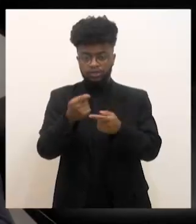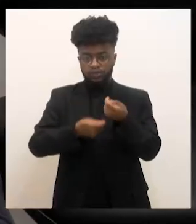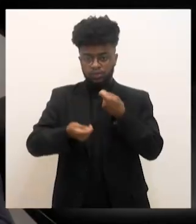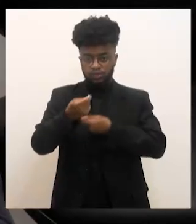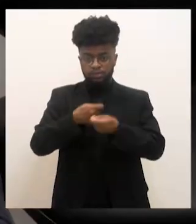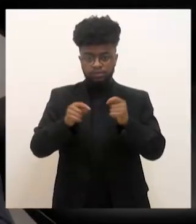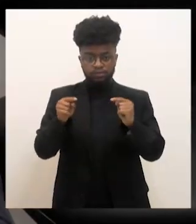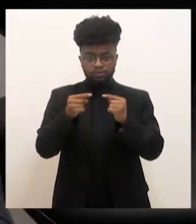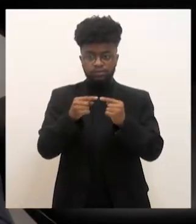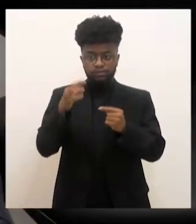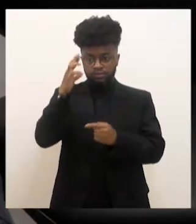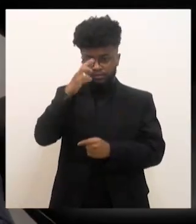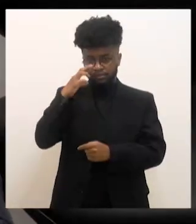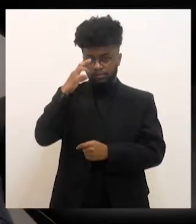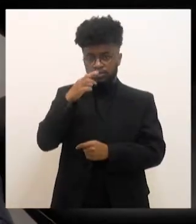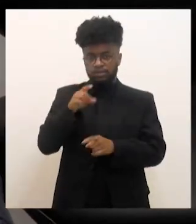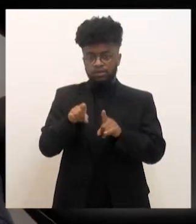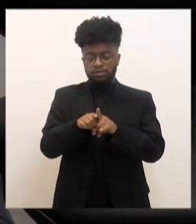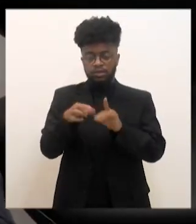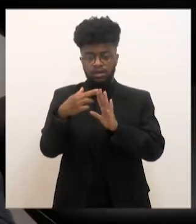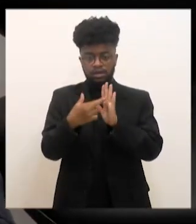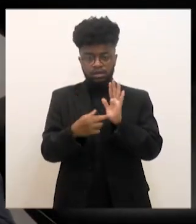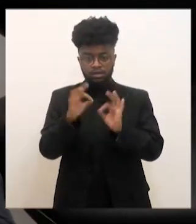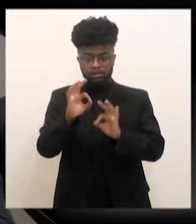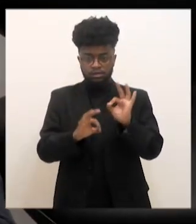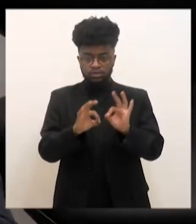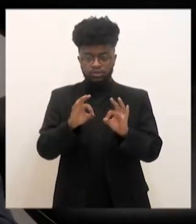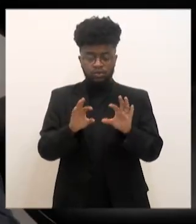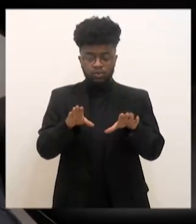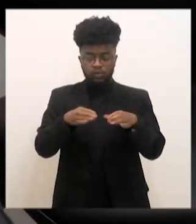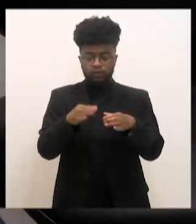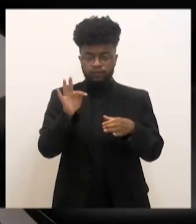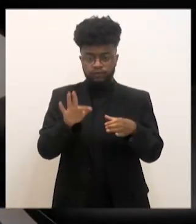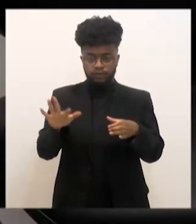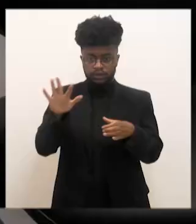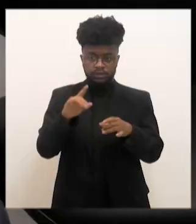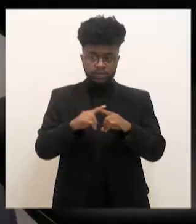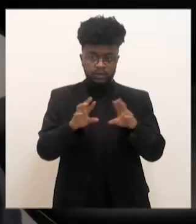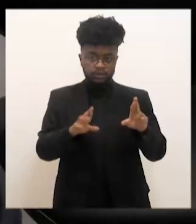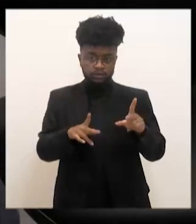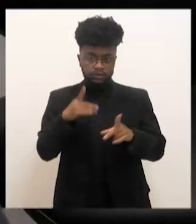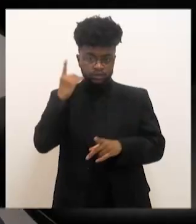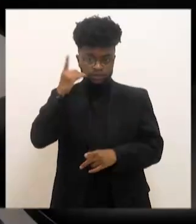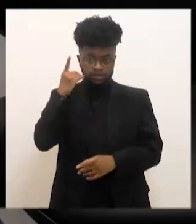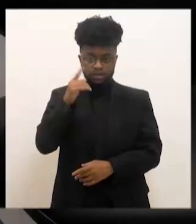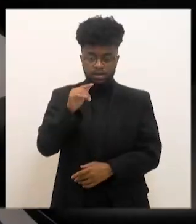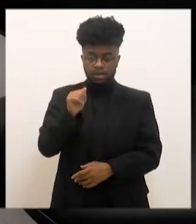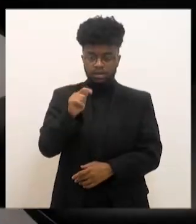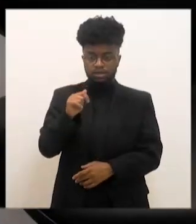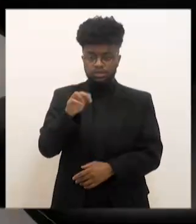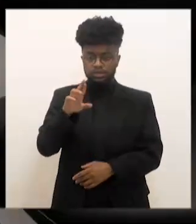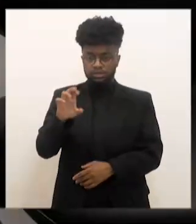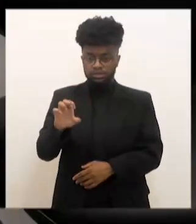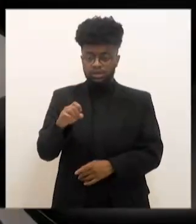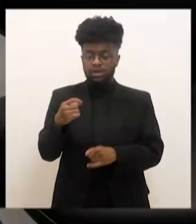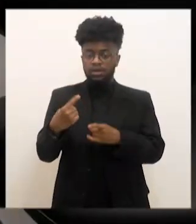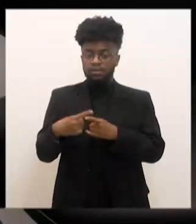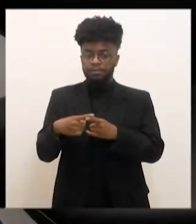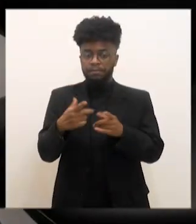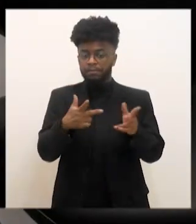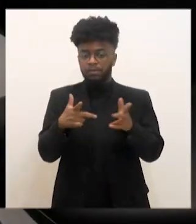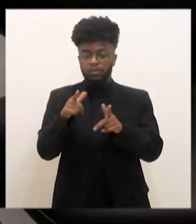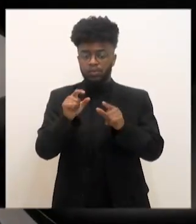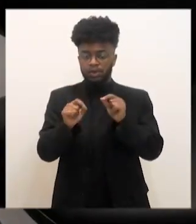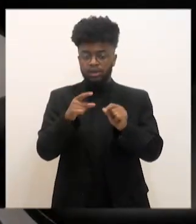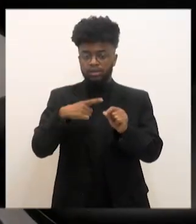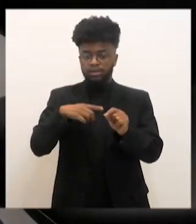e fiscalização de agentes federais. Diferente, deputado Quinoploc, do entendimento, por exemplo, que nós tivemos